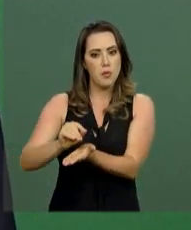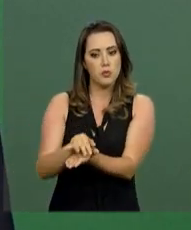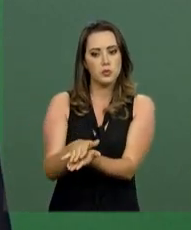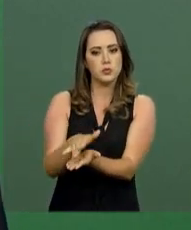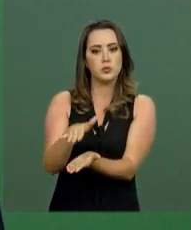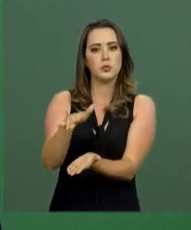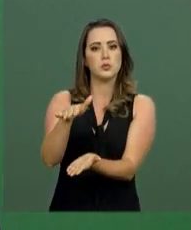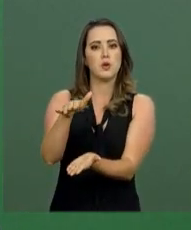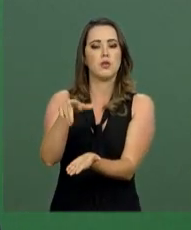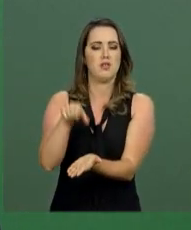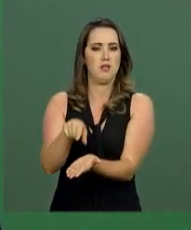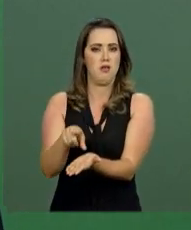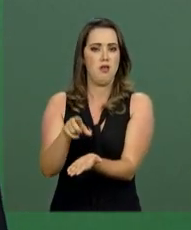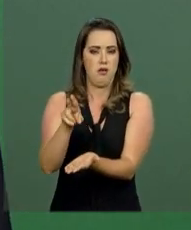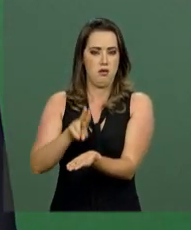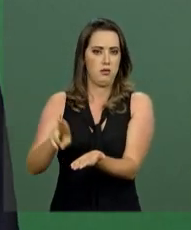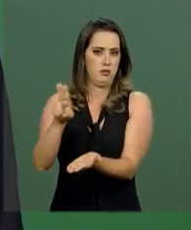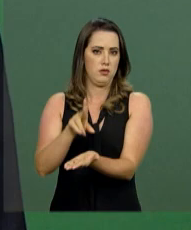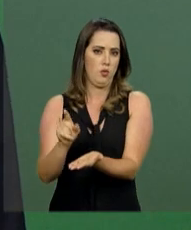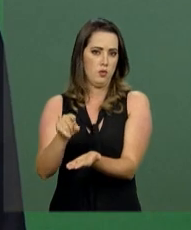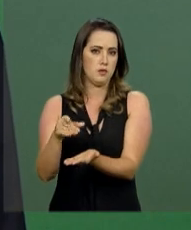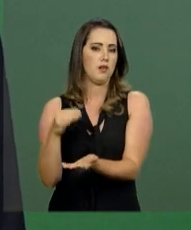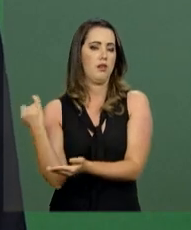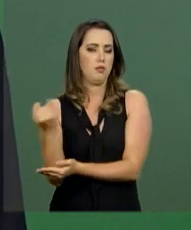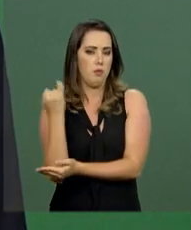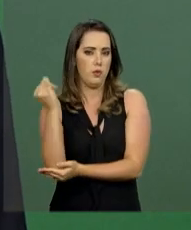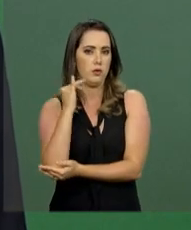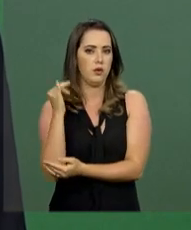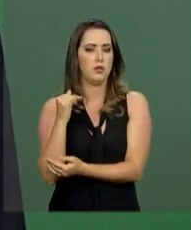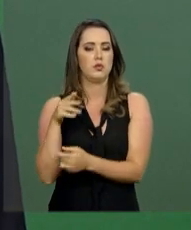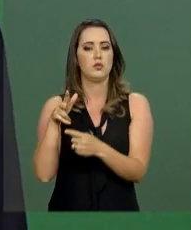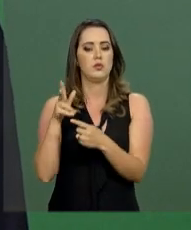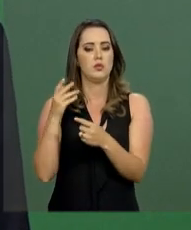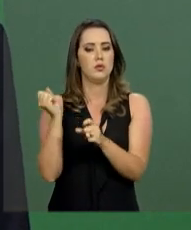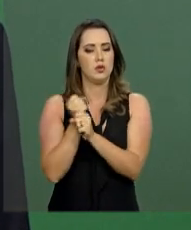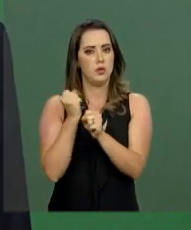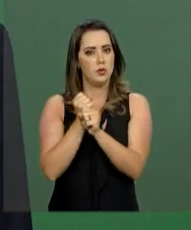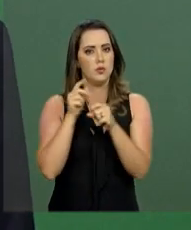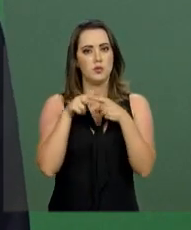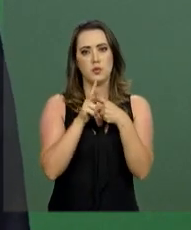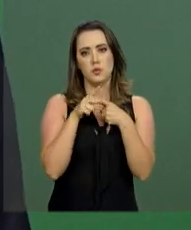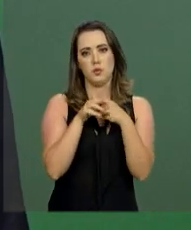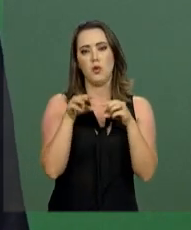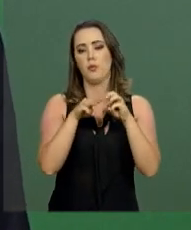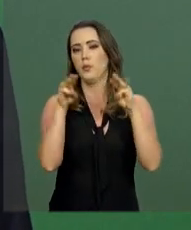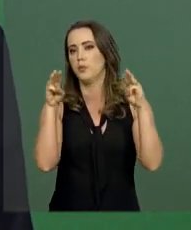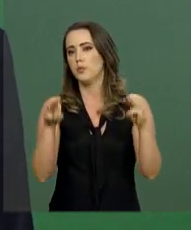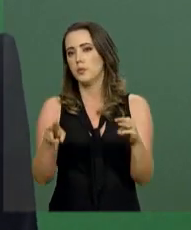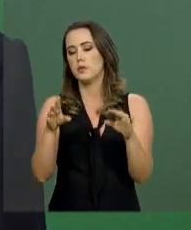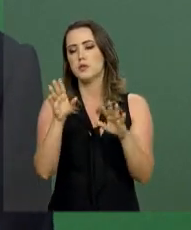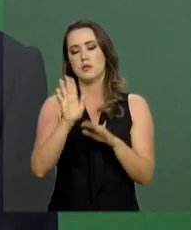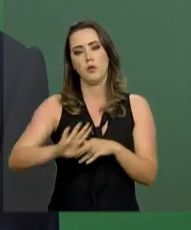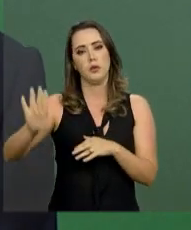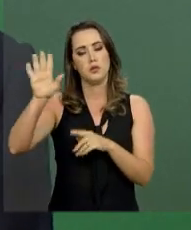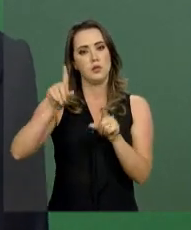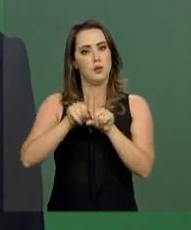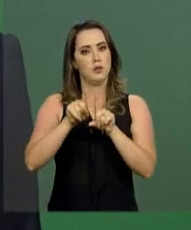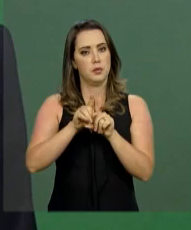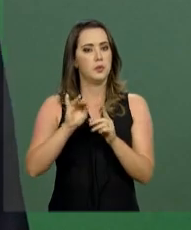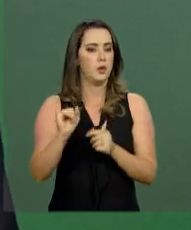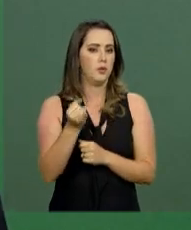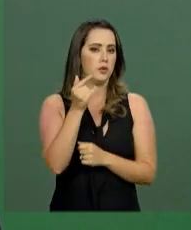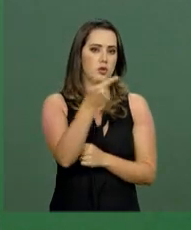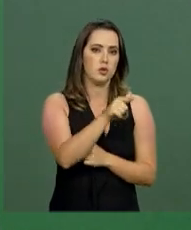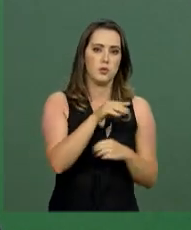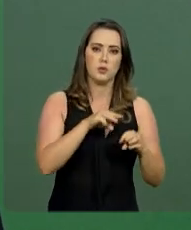é que seria de grande importância é não só para o museu nacional mas enfim também aproveitando